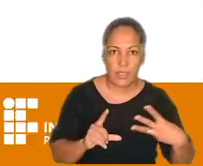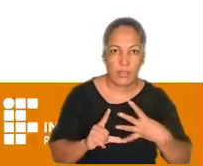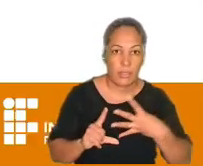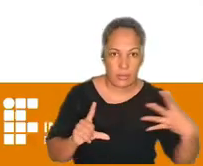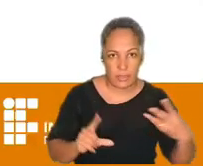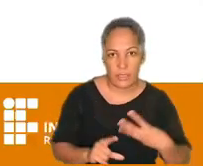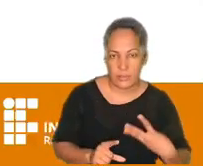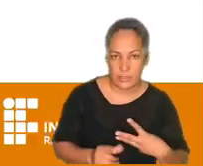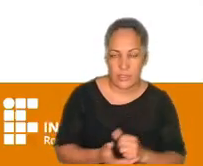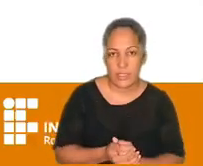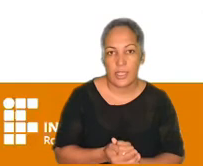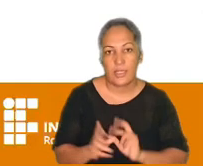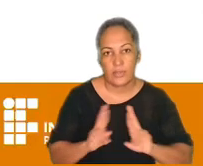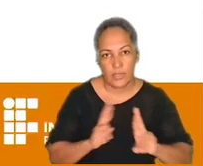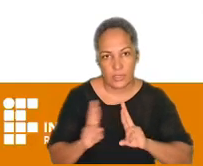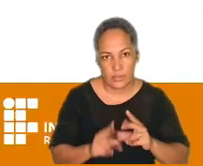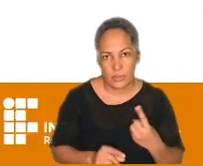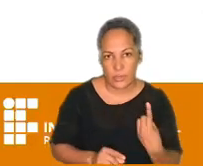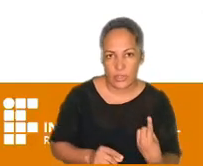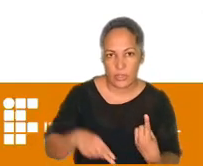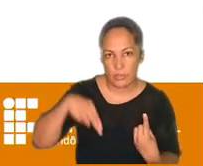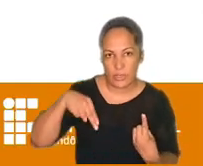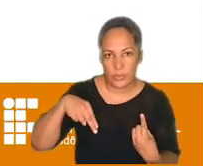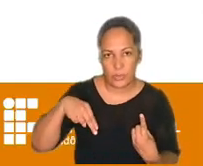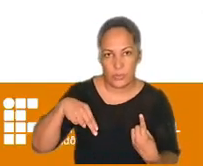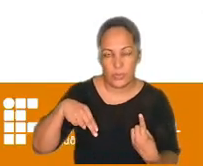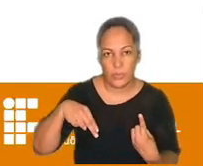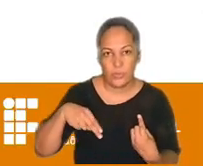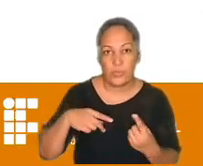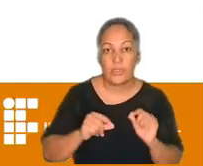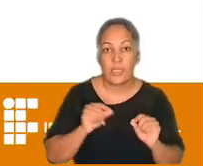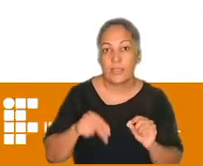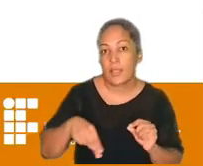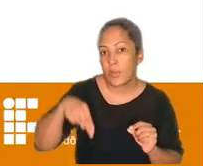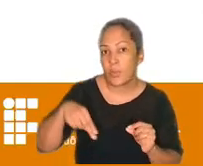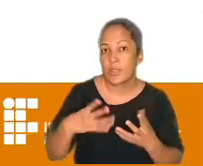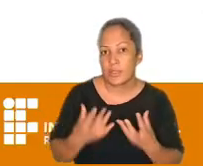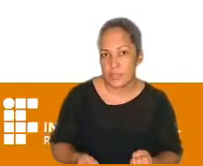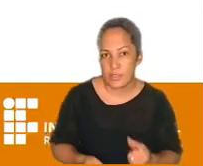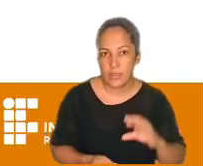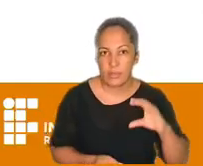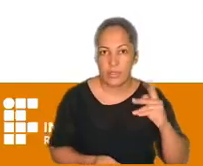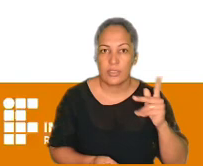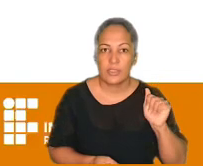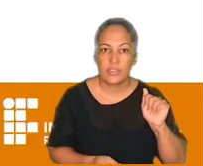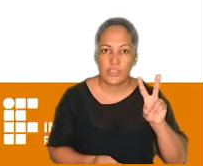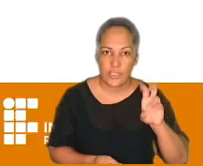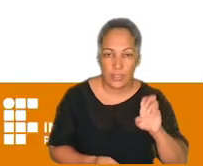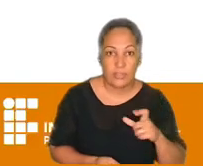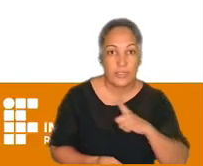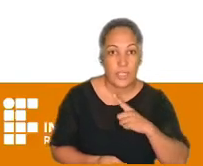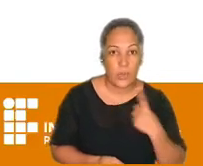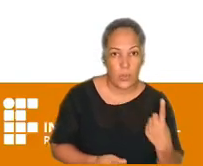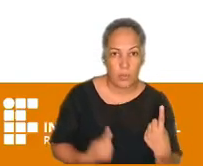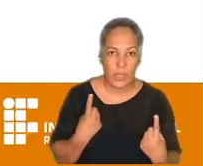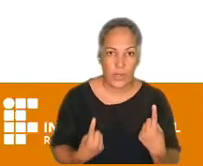tabela. Quando eu crio a terceira tabela, eu gero o relacionamento N para 1. Com N para 1, quem está com N recebe a chave. E quando eu